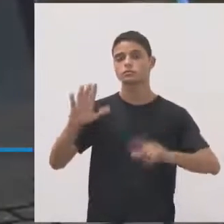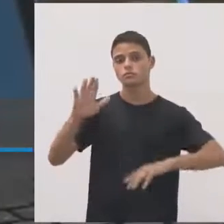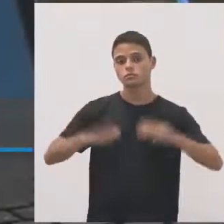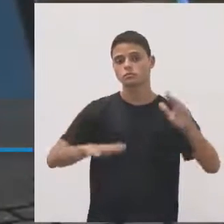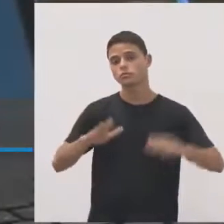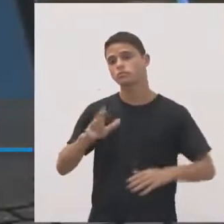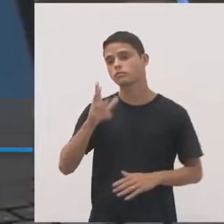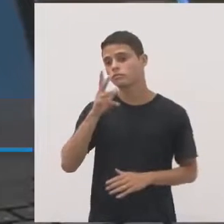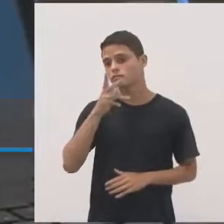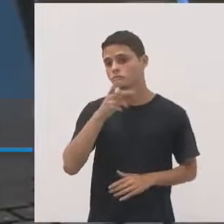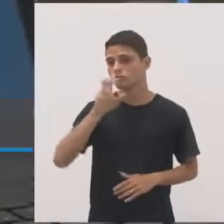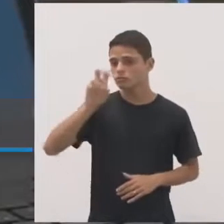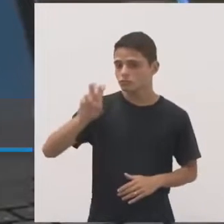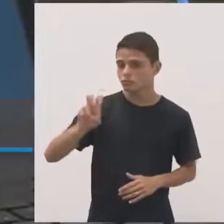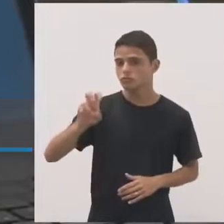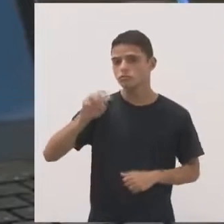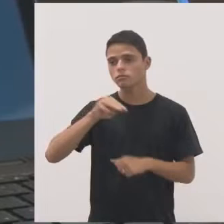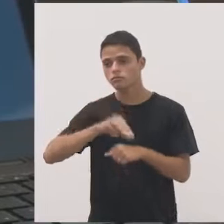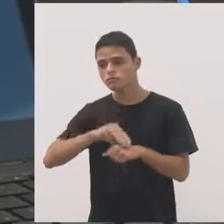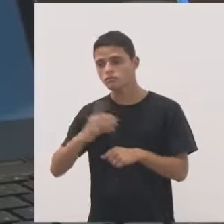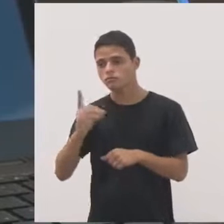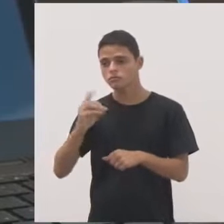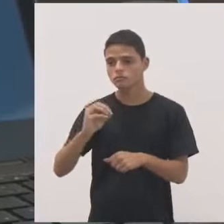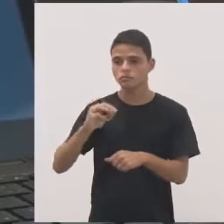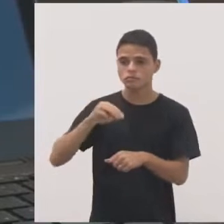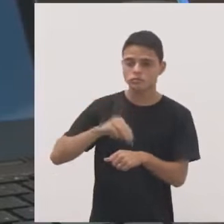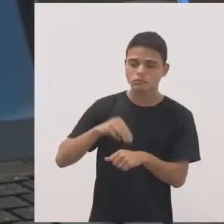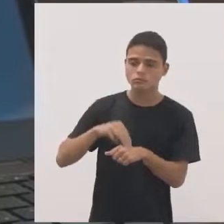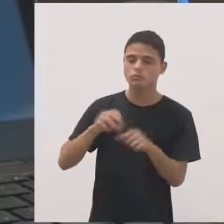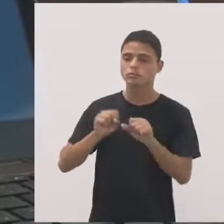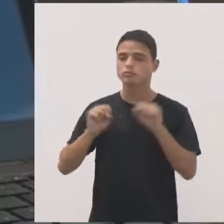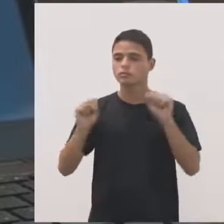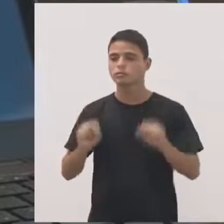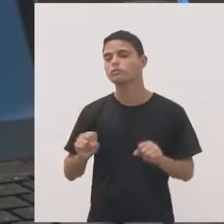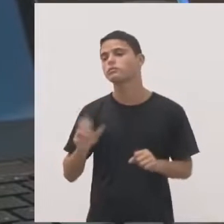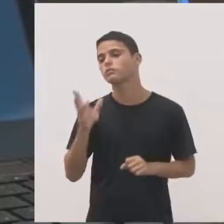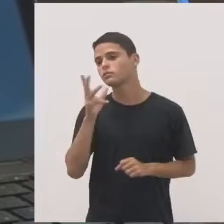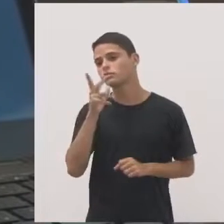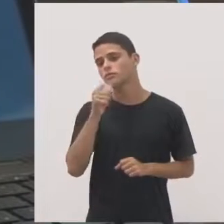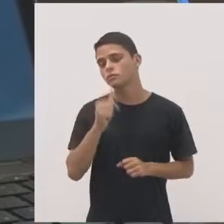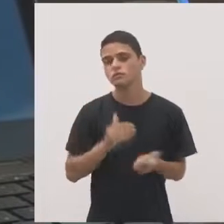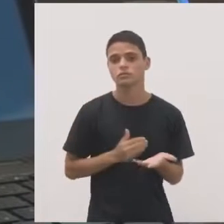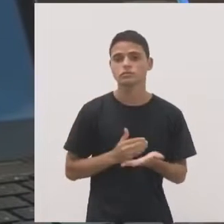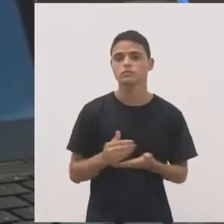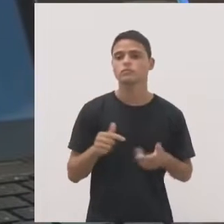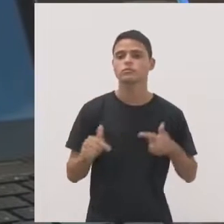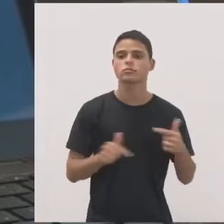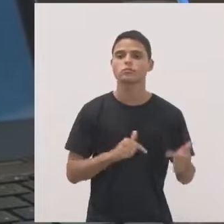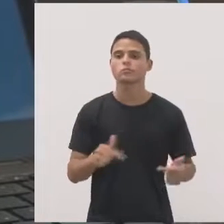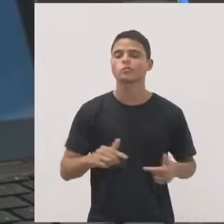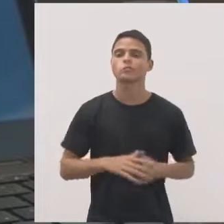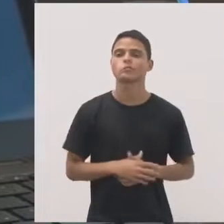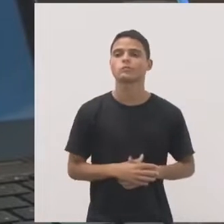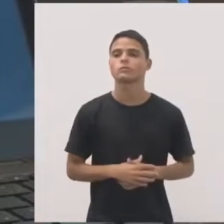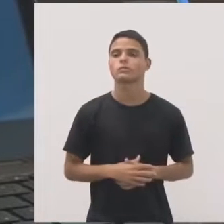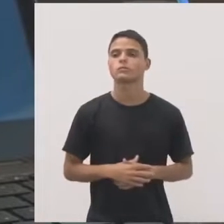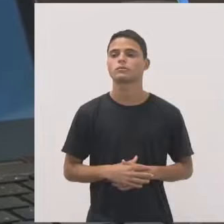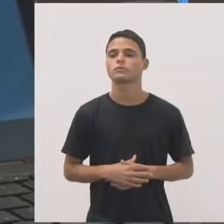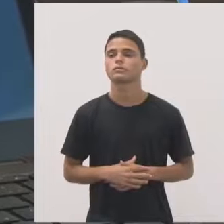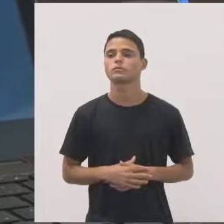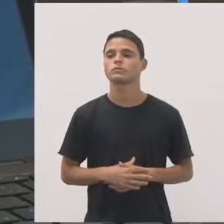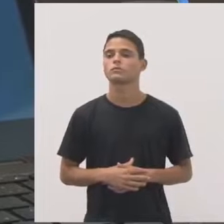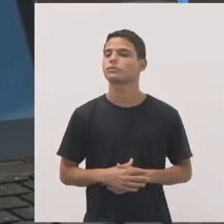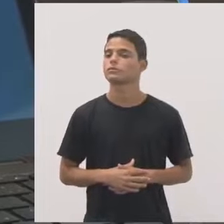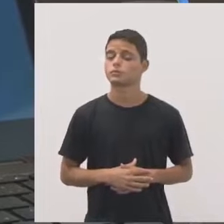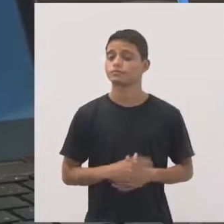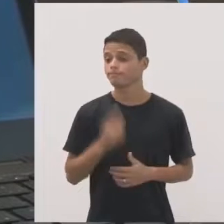para iniciar o sistema operacional e a gente começar a trabalhar, né? Então, mas esse